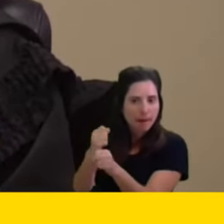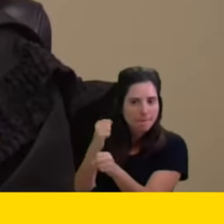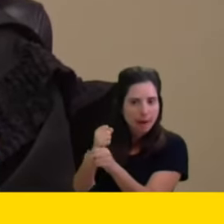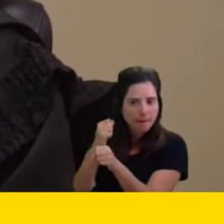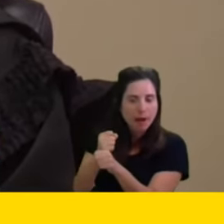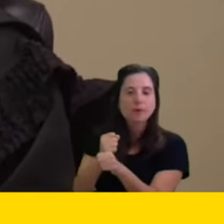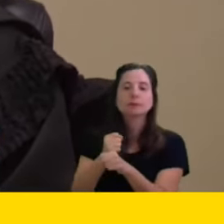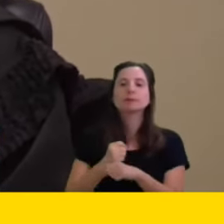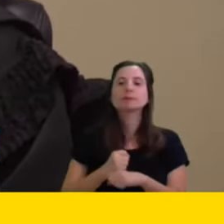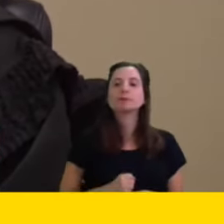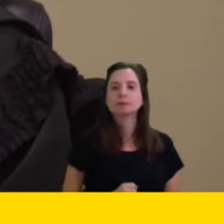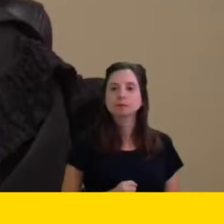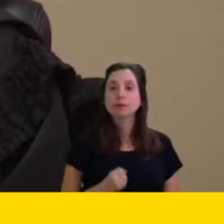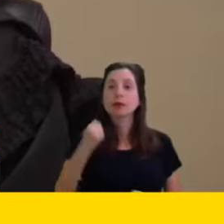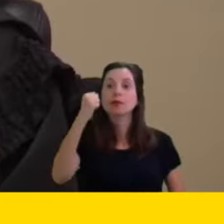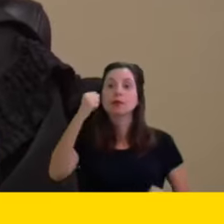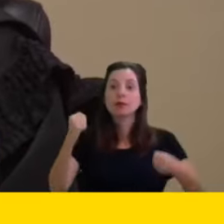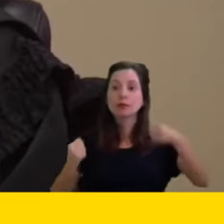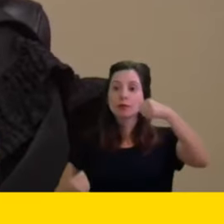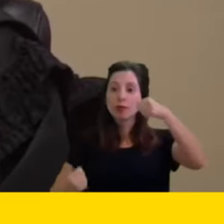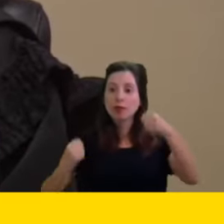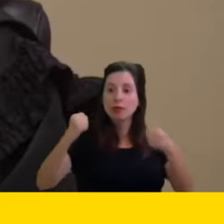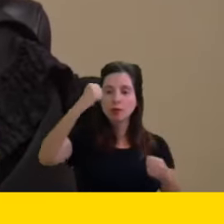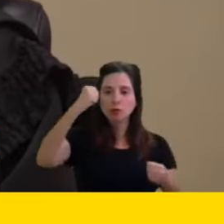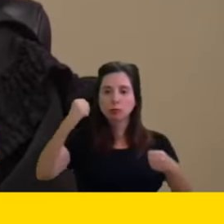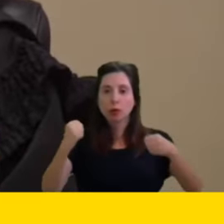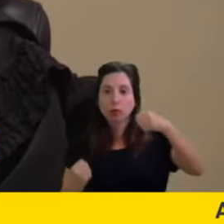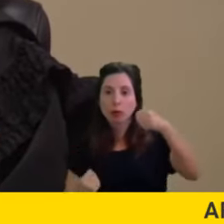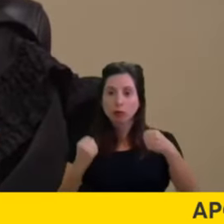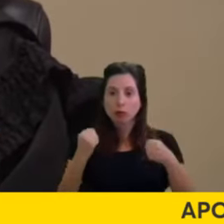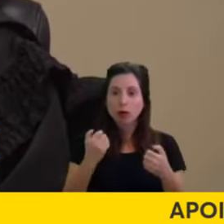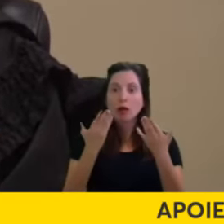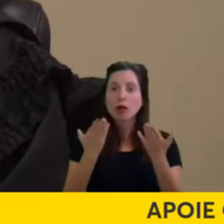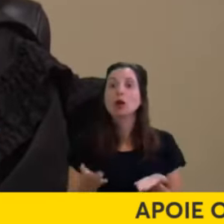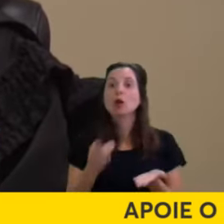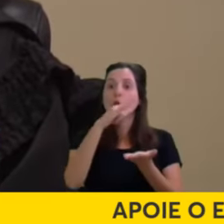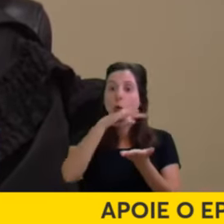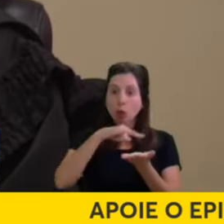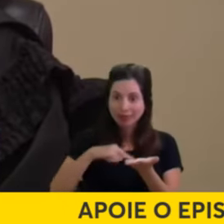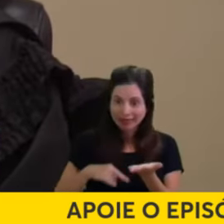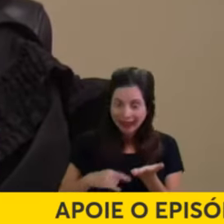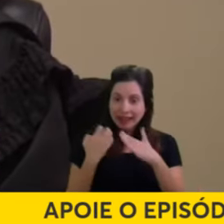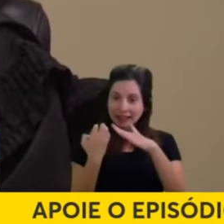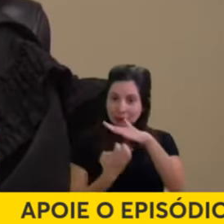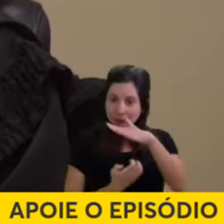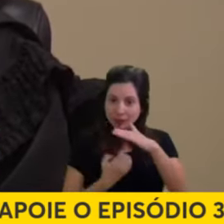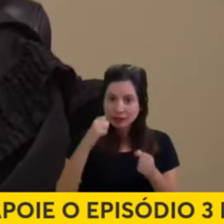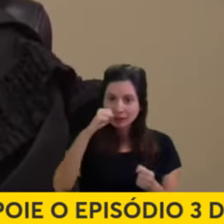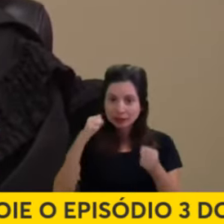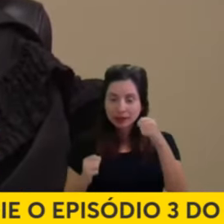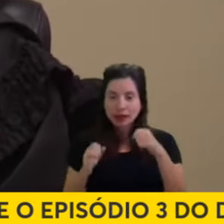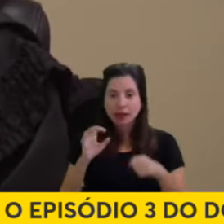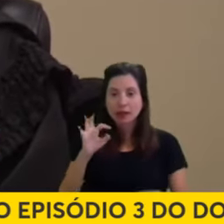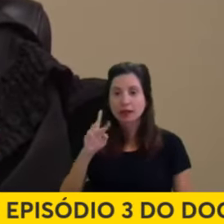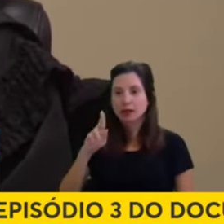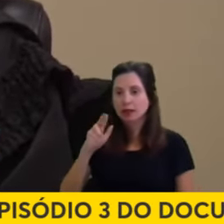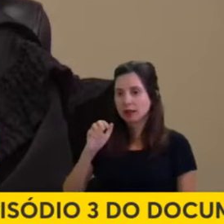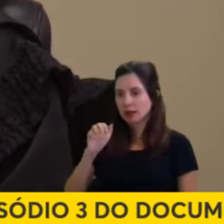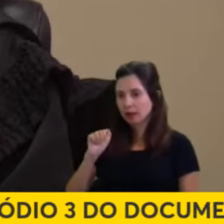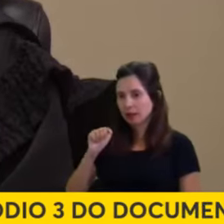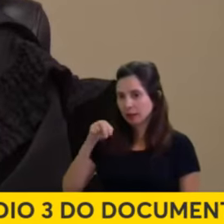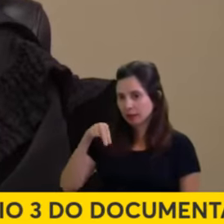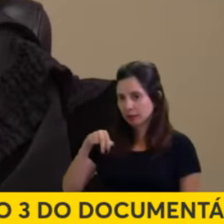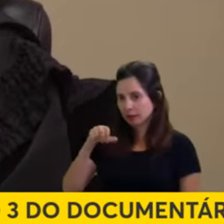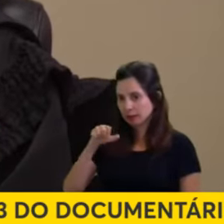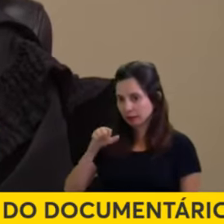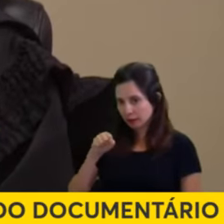veículos para o transporte do investigado foram celebrados contratos de transporte com as pessoas jurídicas transvip para o translado de um Corolla de São Paulo